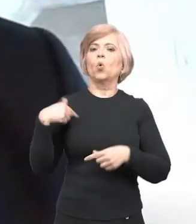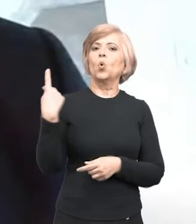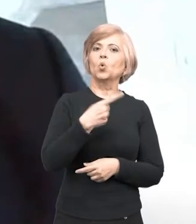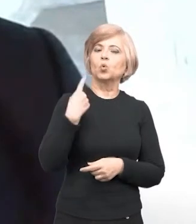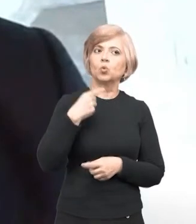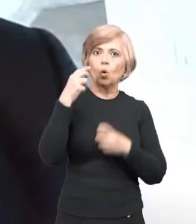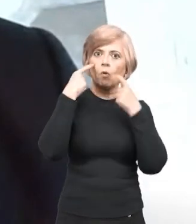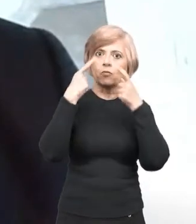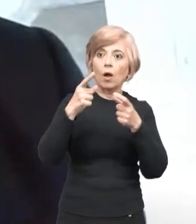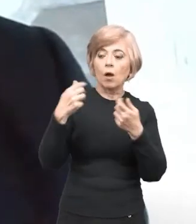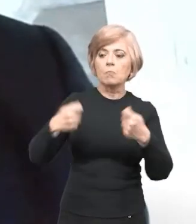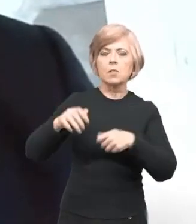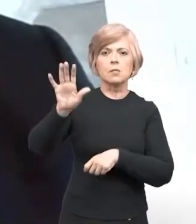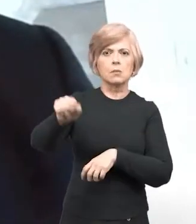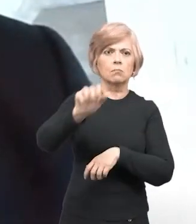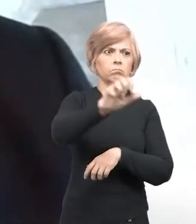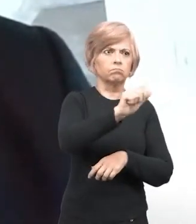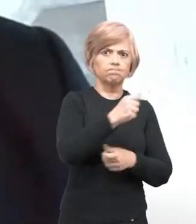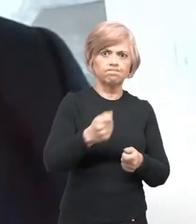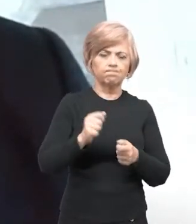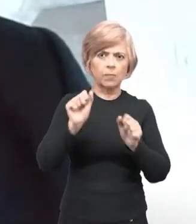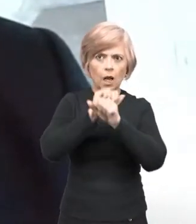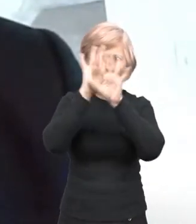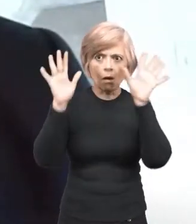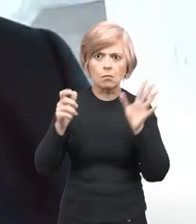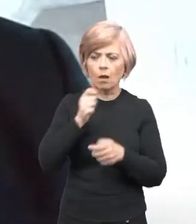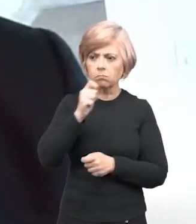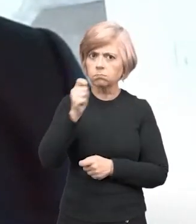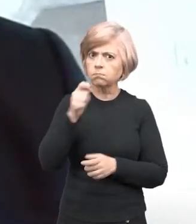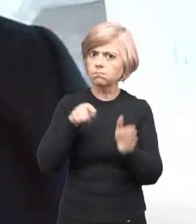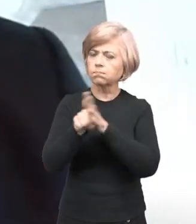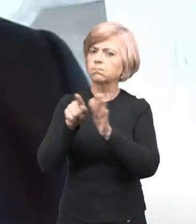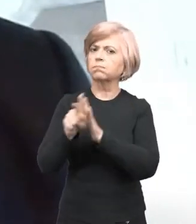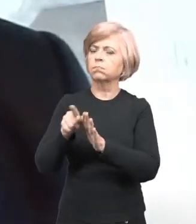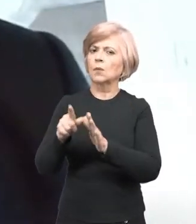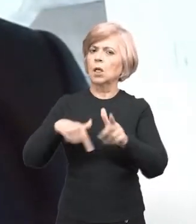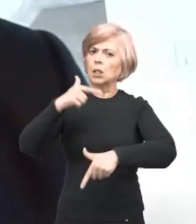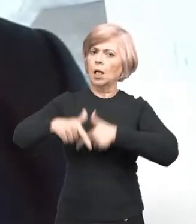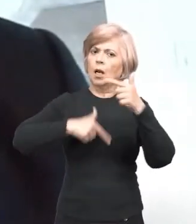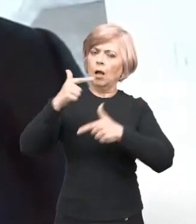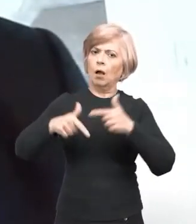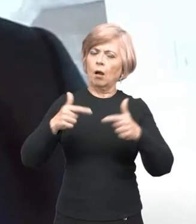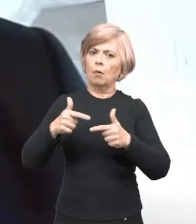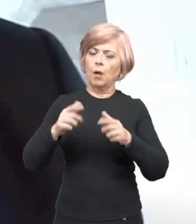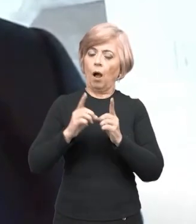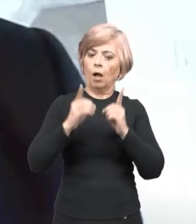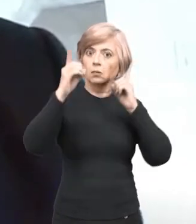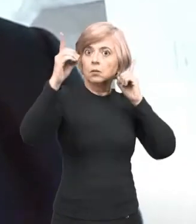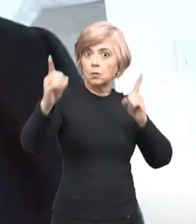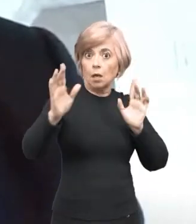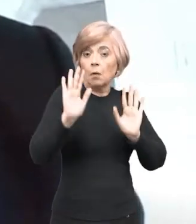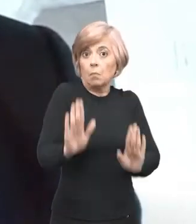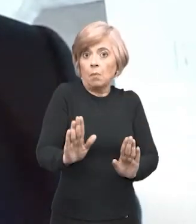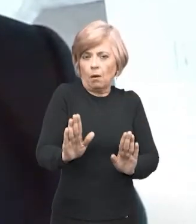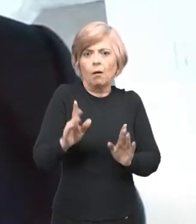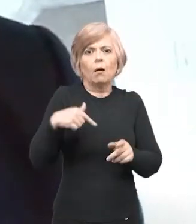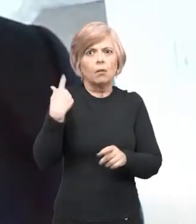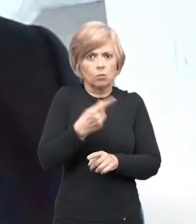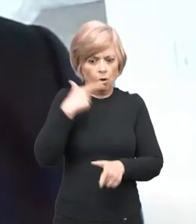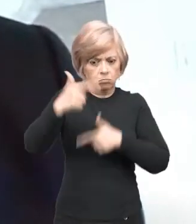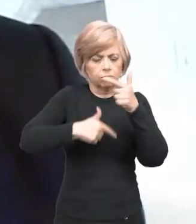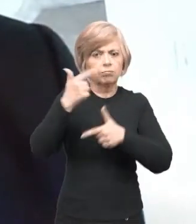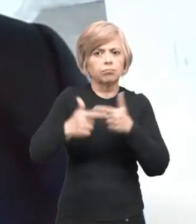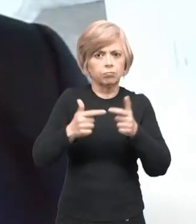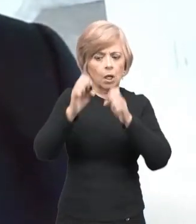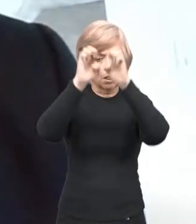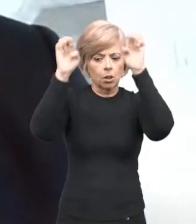para que eles prestassem esclarecimentos e atuando de forma ainda que remota, né, por teletrabalho. Toda a